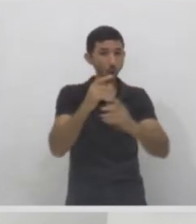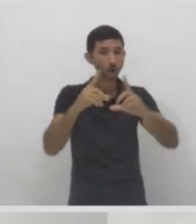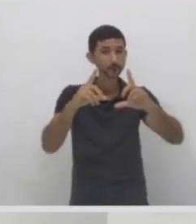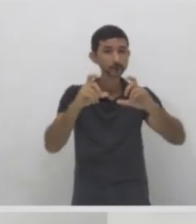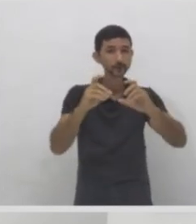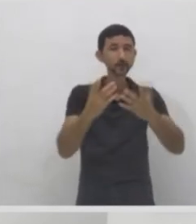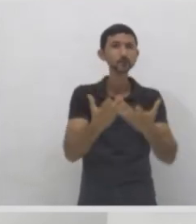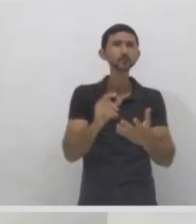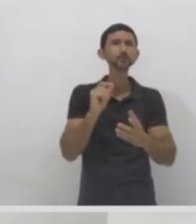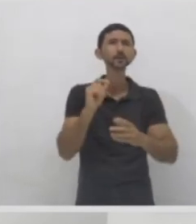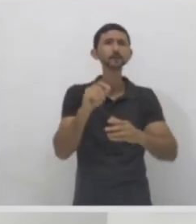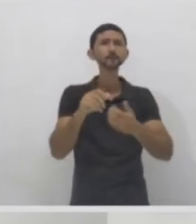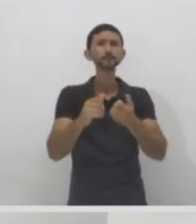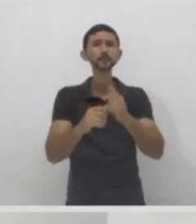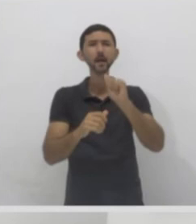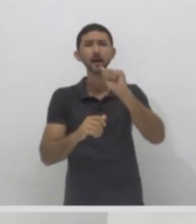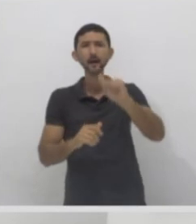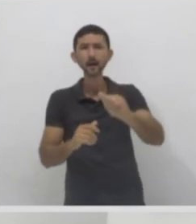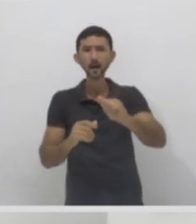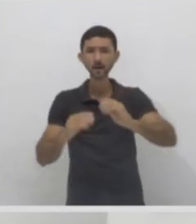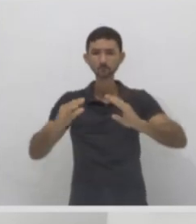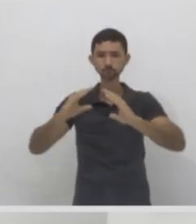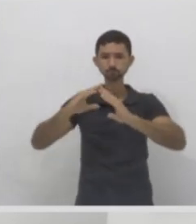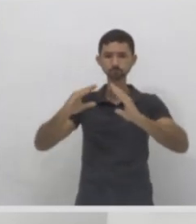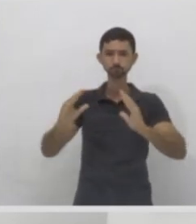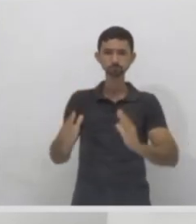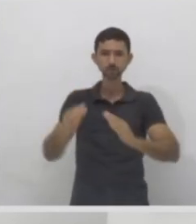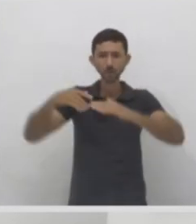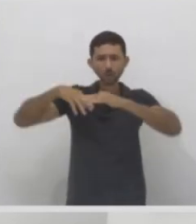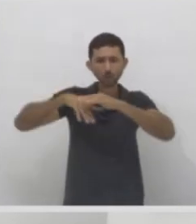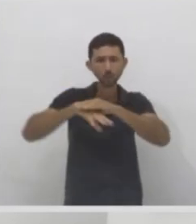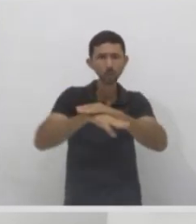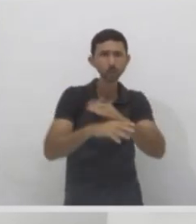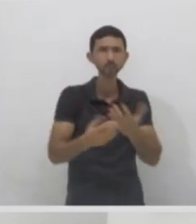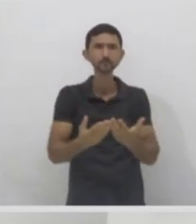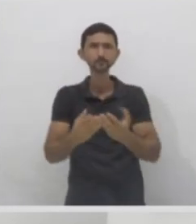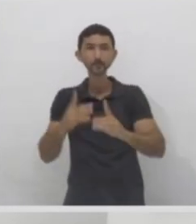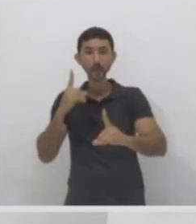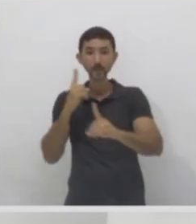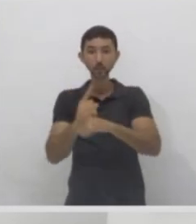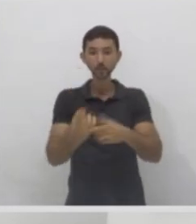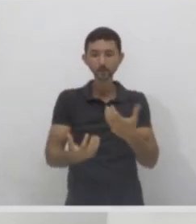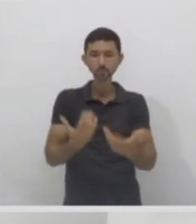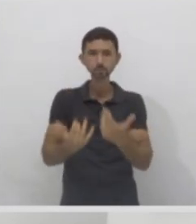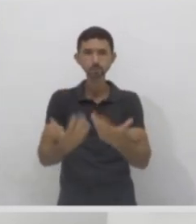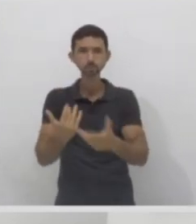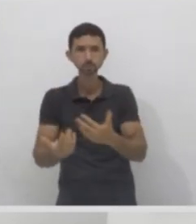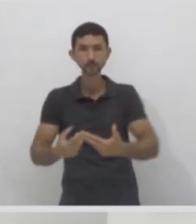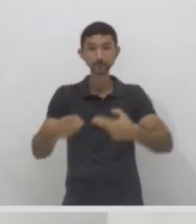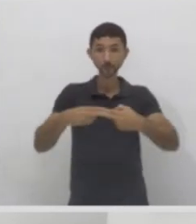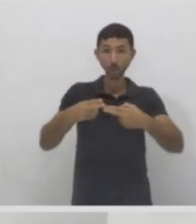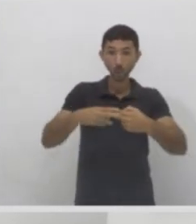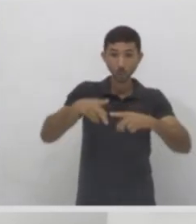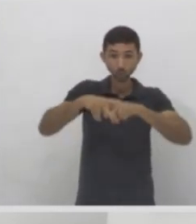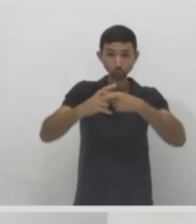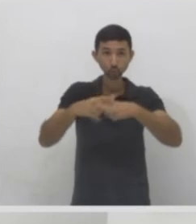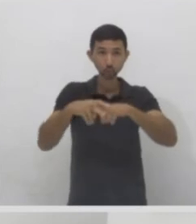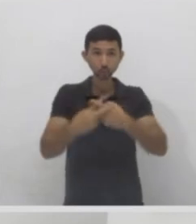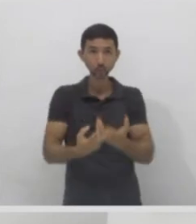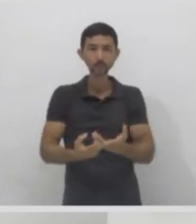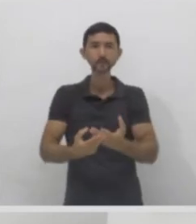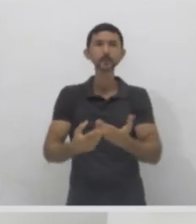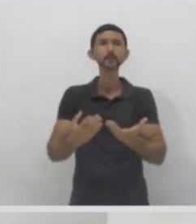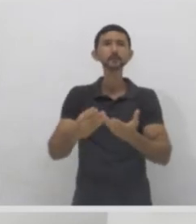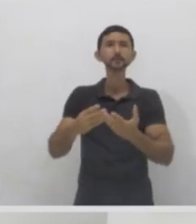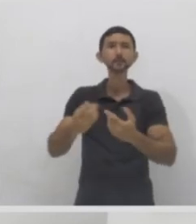alternativa. Letra A, foi o abrigo em cavernas. Letra B, a descoberta do fogo. Letra C, o uso de armas. Ou a letra D, as